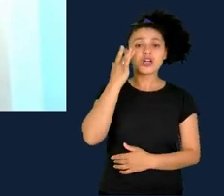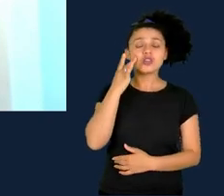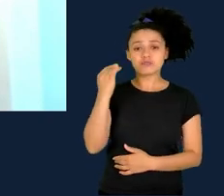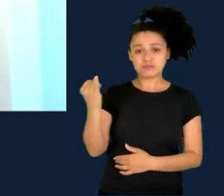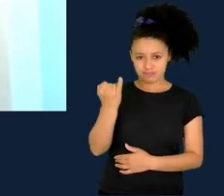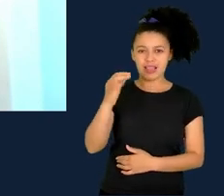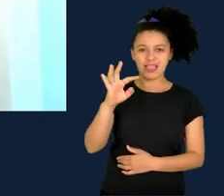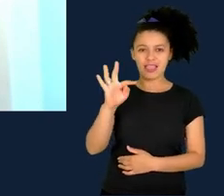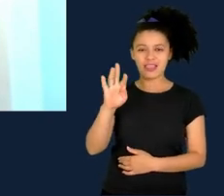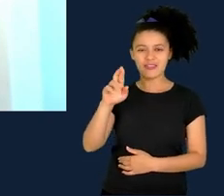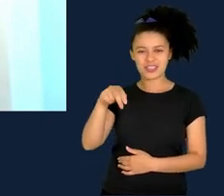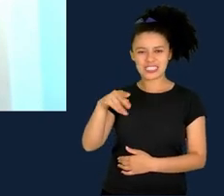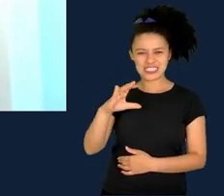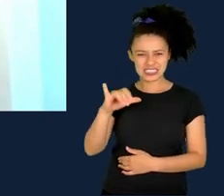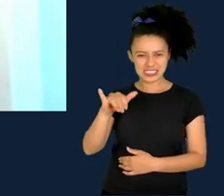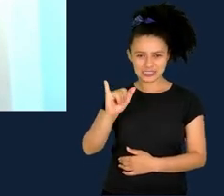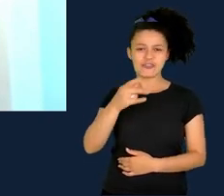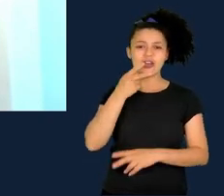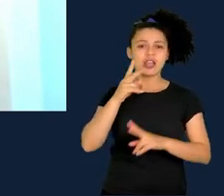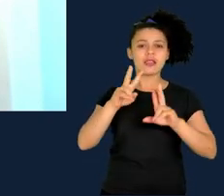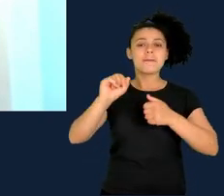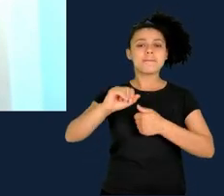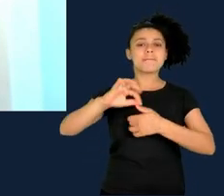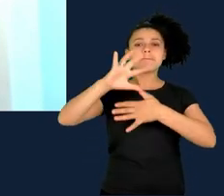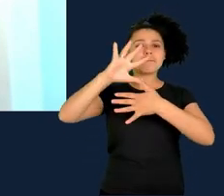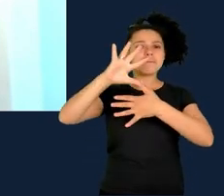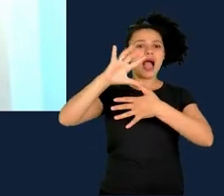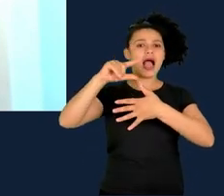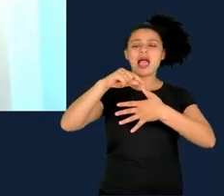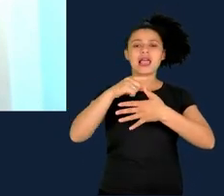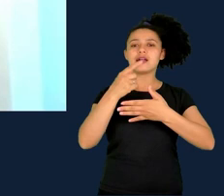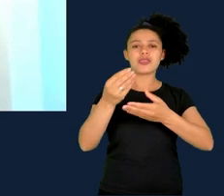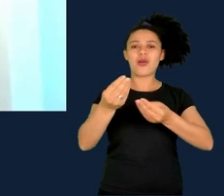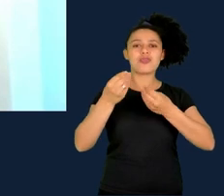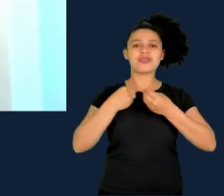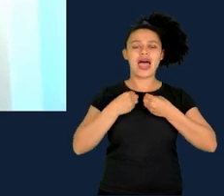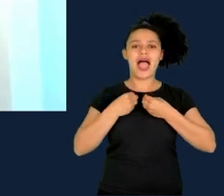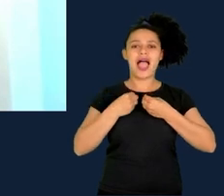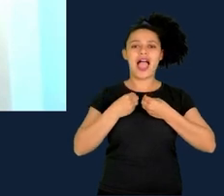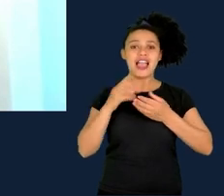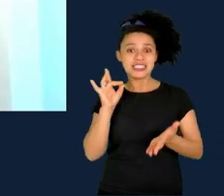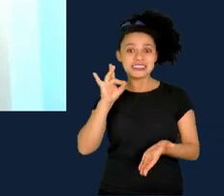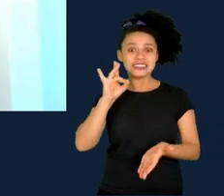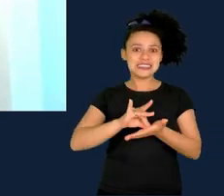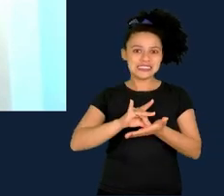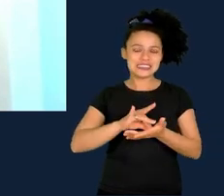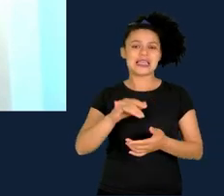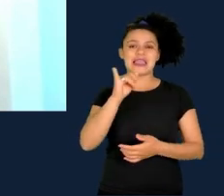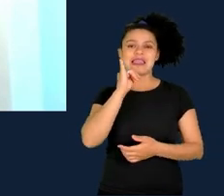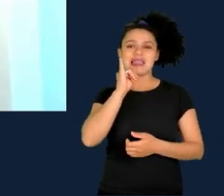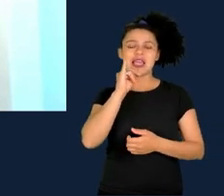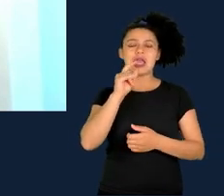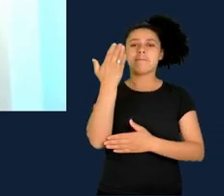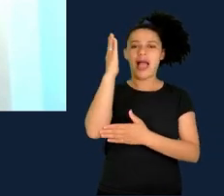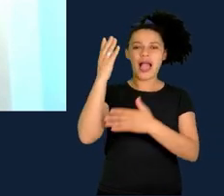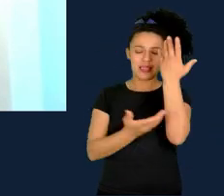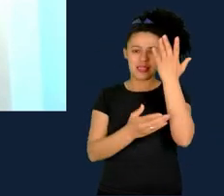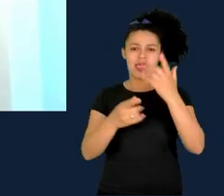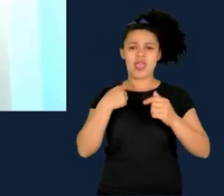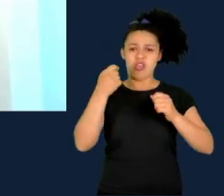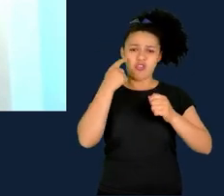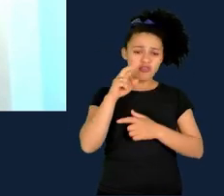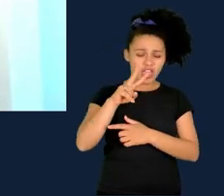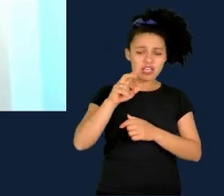Franci falou sobre o mapa não dar sempre a dimensão do desastre. O desmatamento, por exemplo, ela fala, são